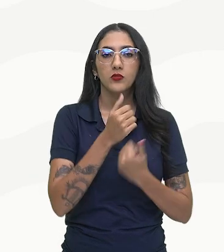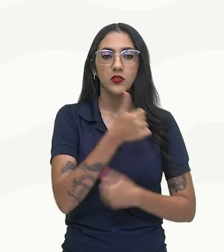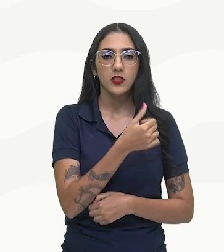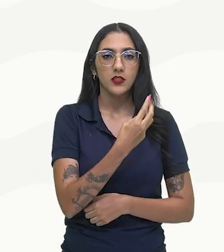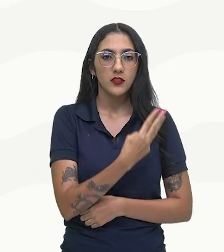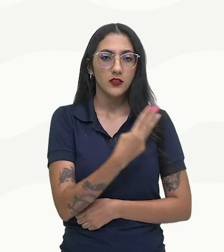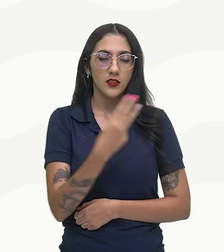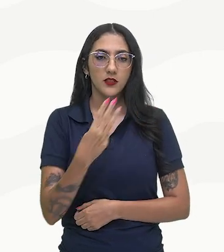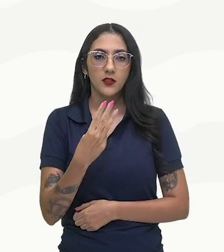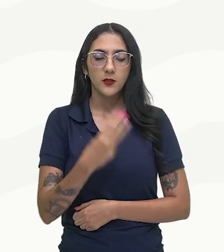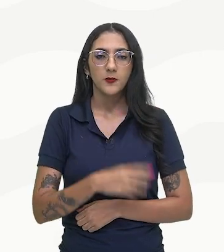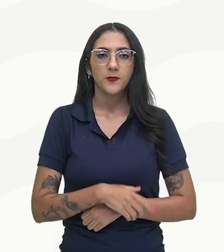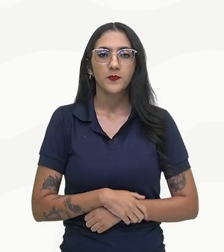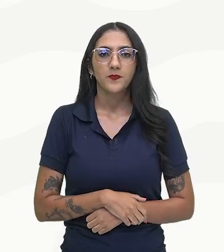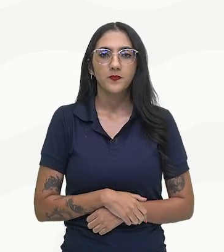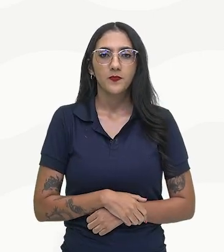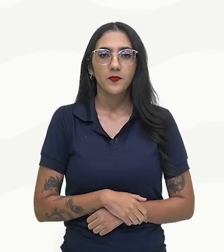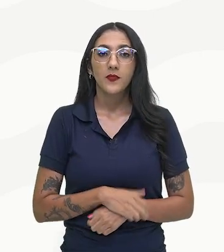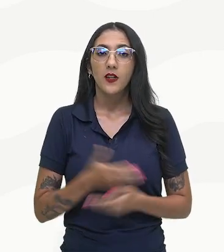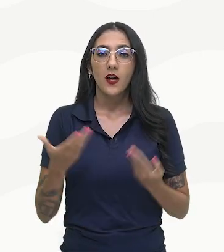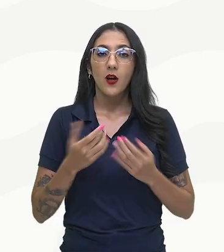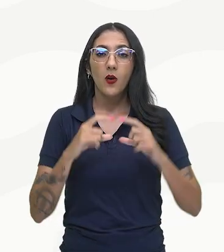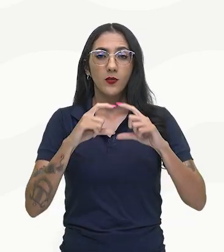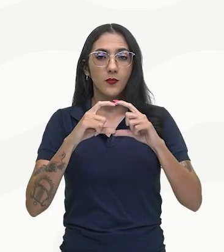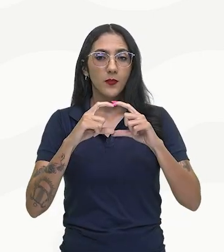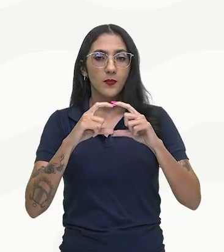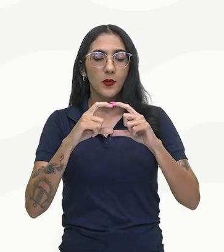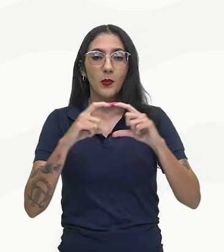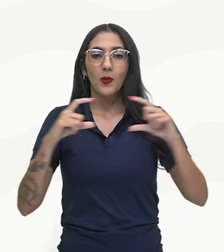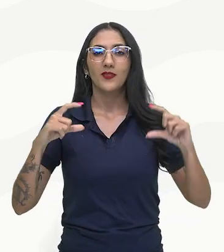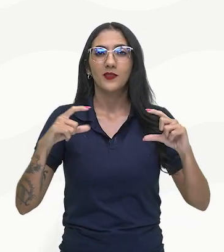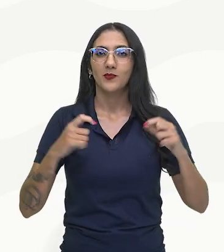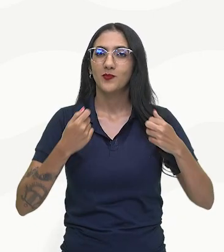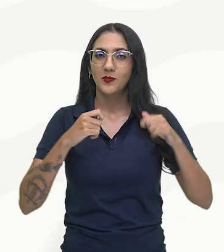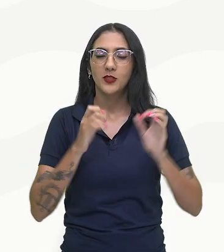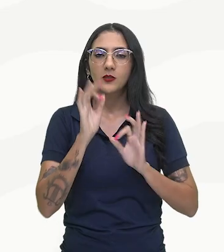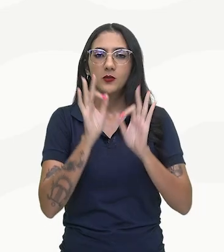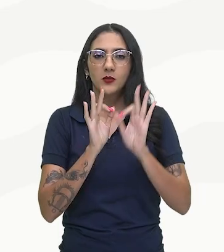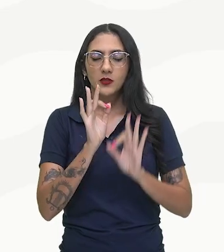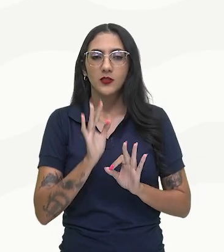133 e aqui a gente vai ter uma equação do segundo grau para resolver.